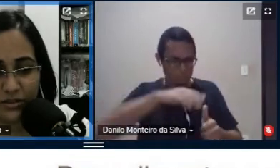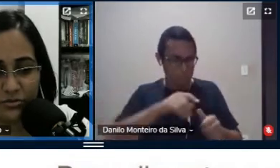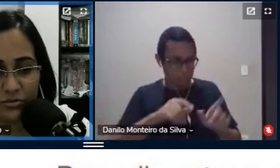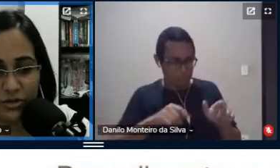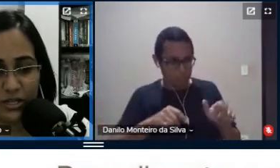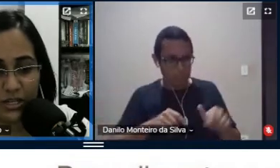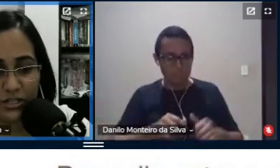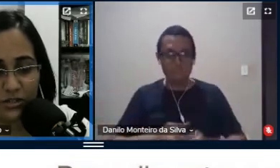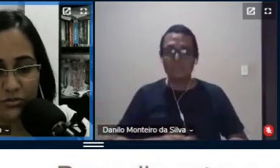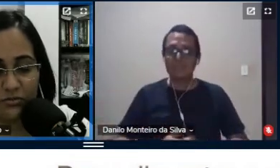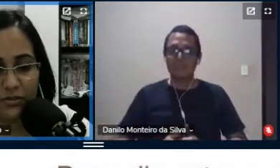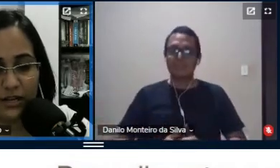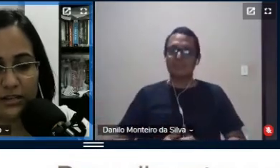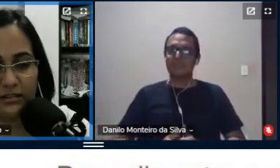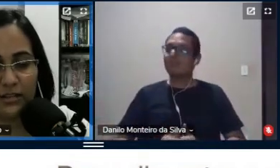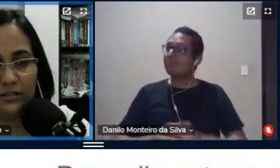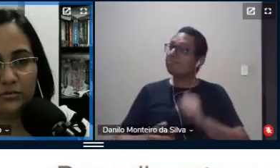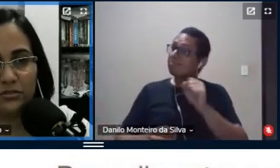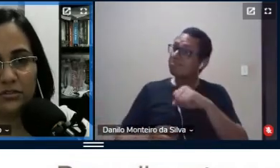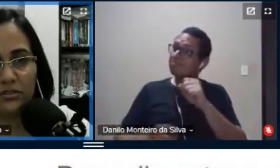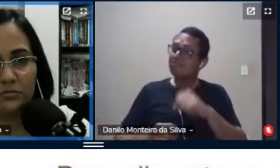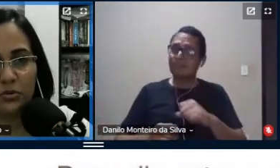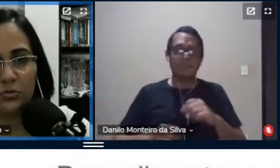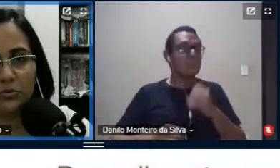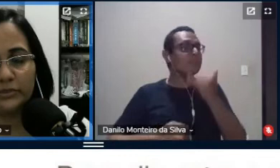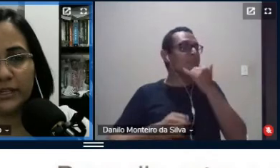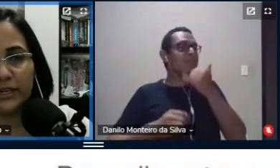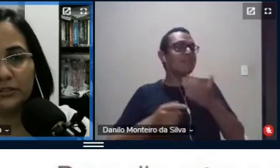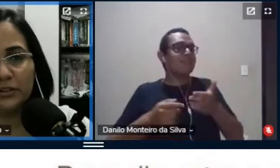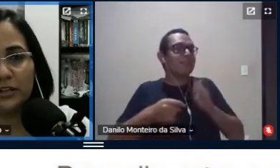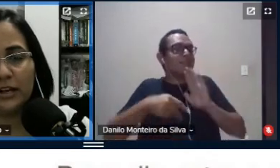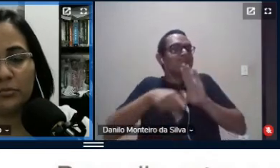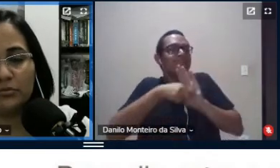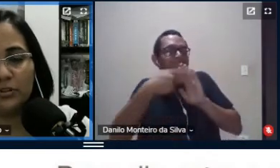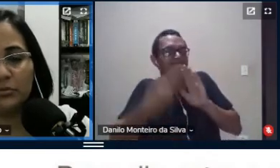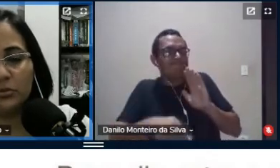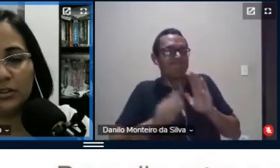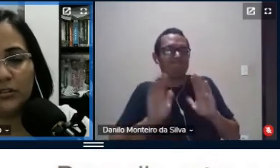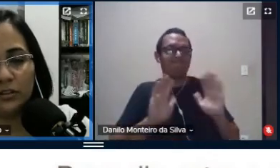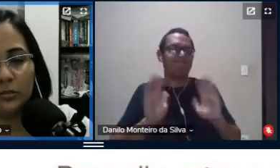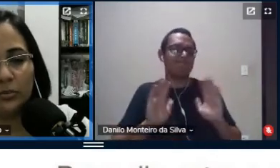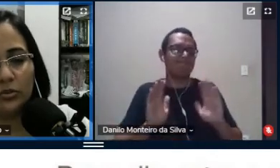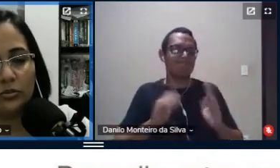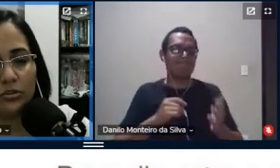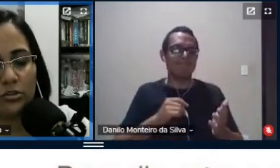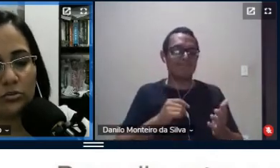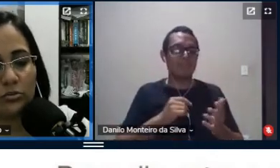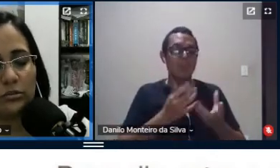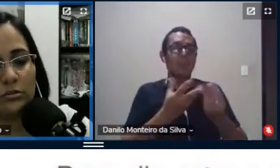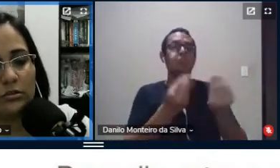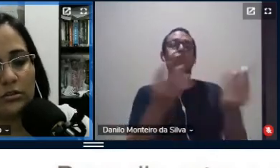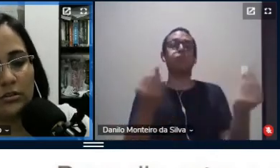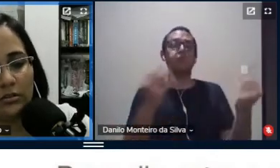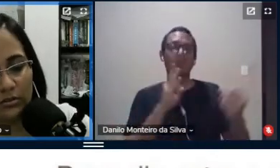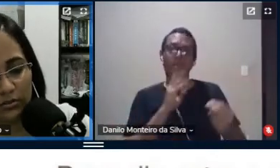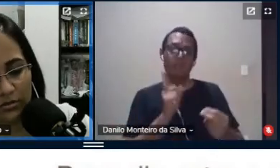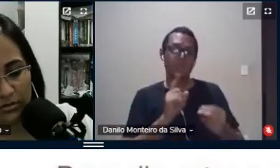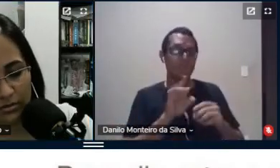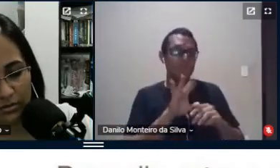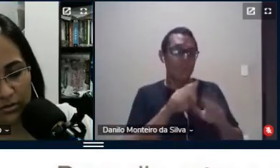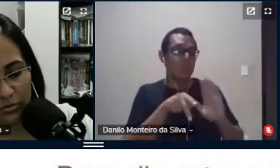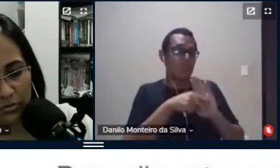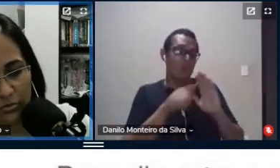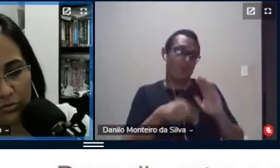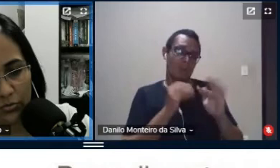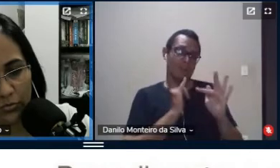É que eu não sou da região do Vale, né? Então, assim, meu contato ele acabou ficando muito restrito ao pessoal do Instituto.